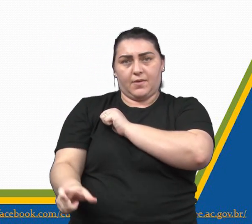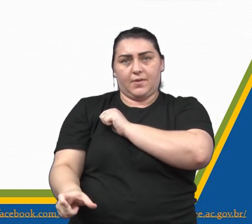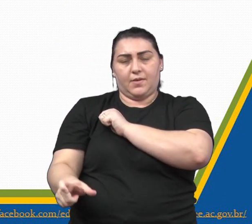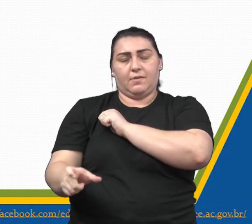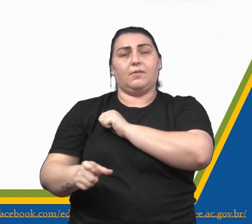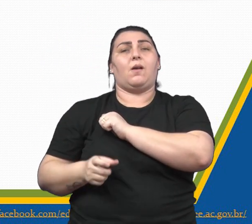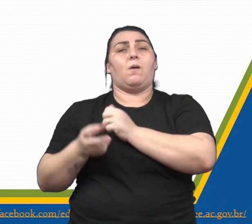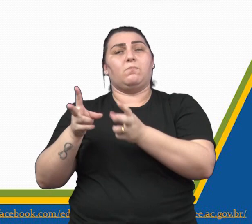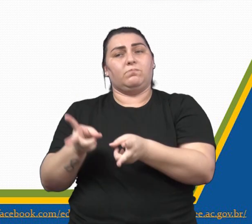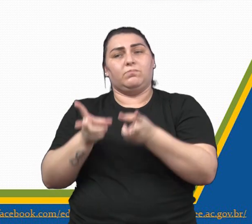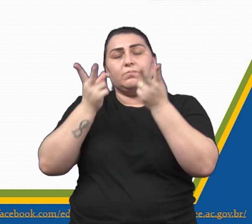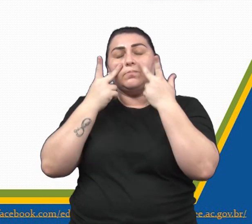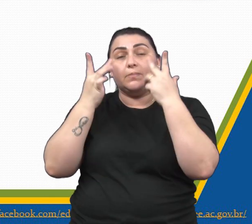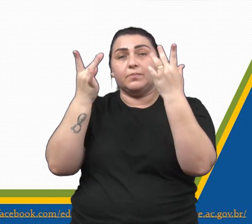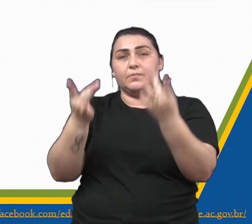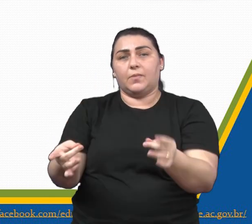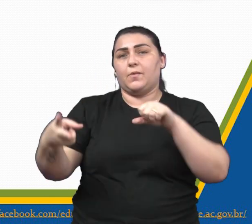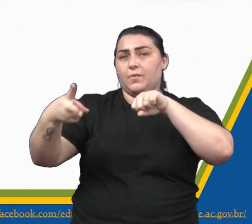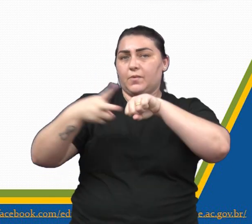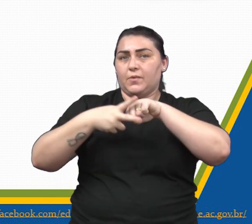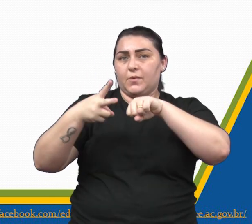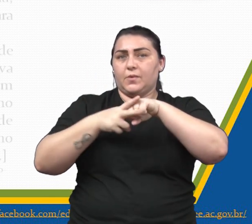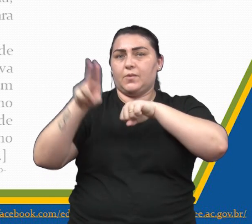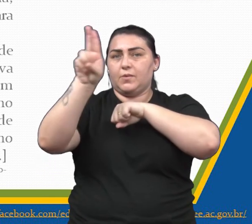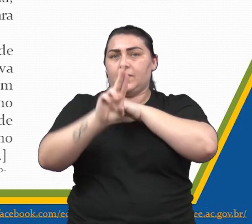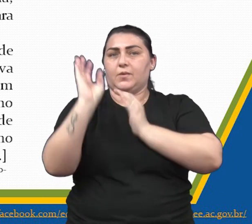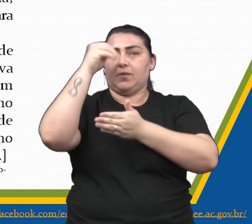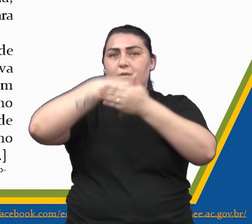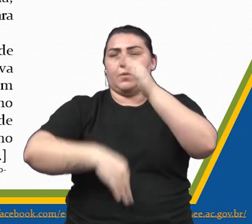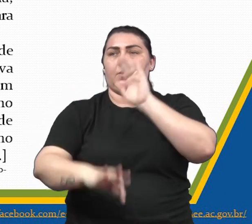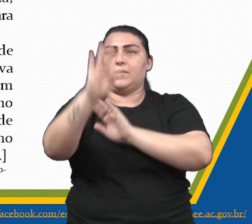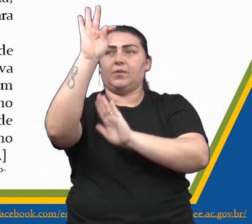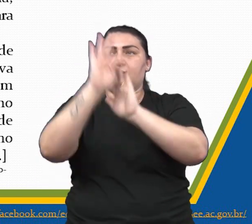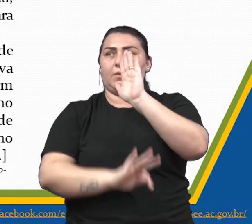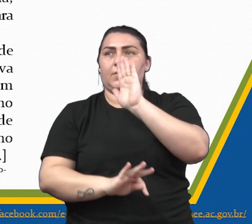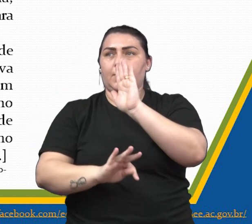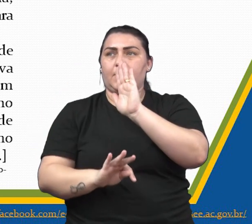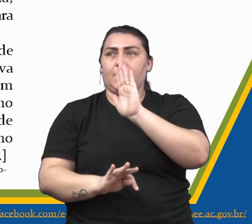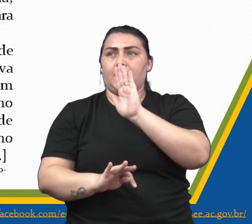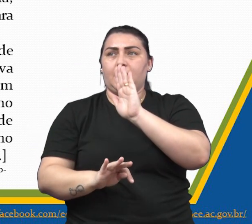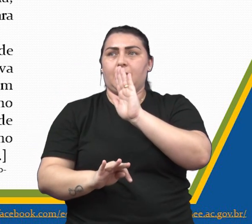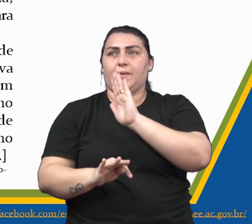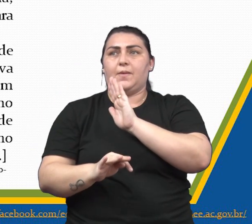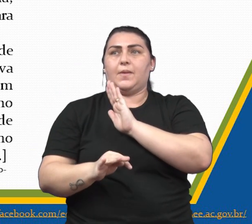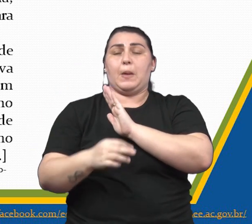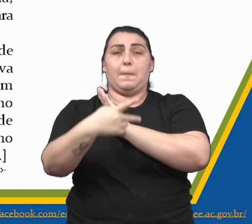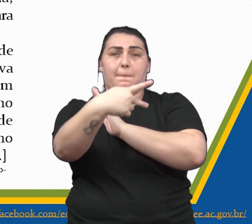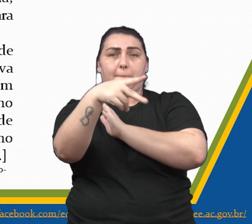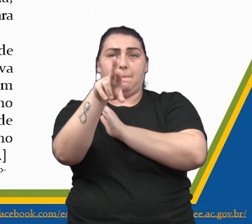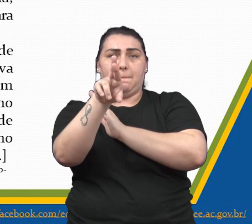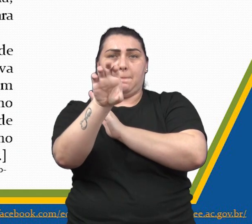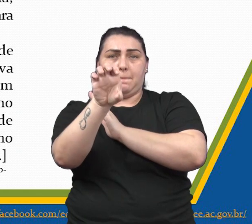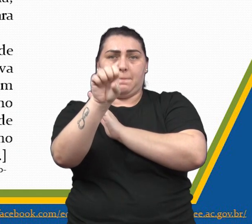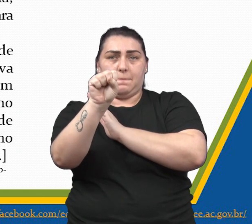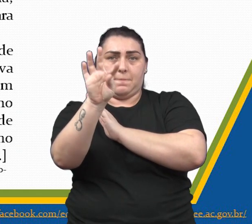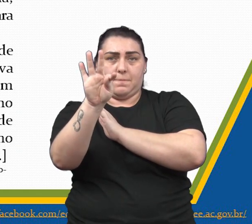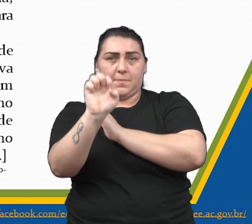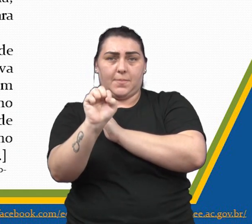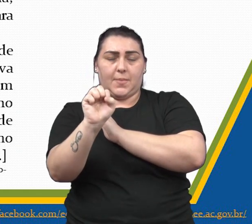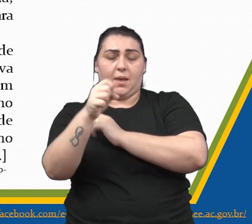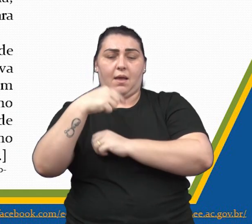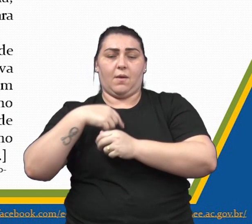isso, vamos observar os verbos utilizados no texto. Prestei vestibular, fui